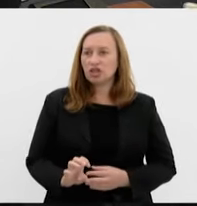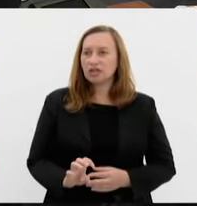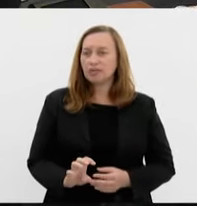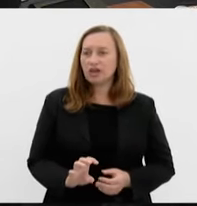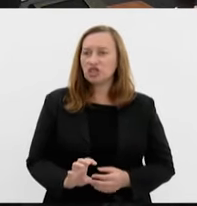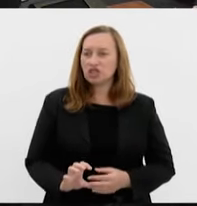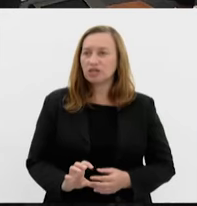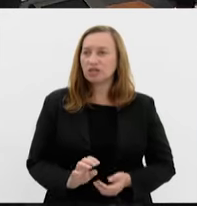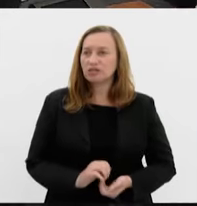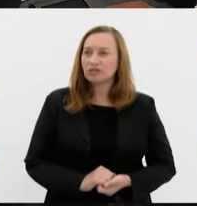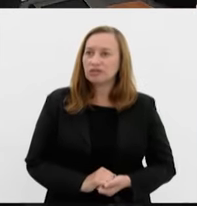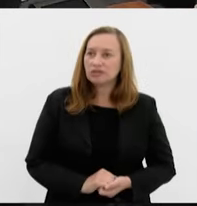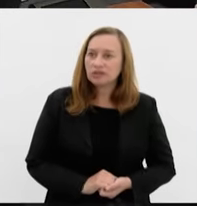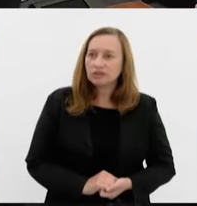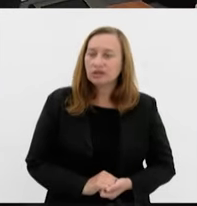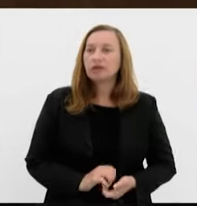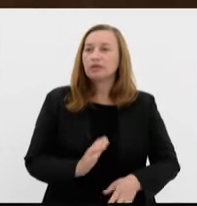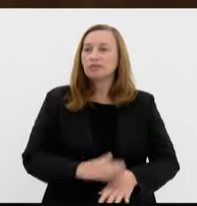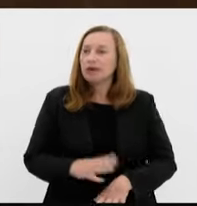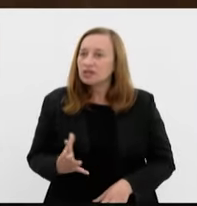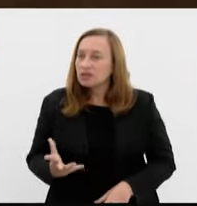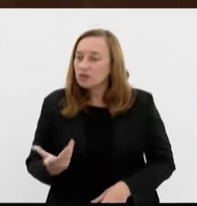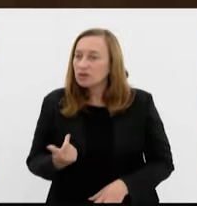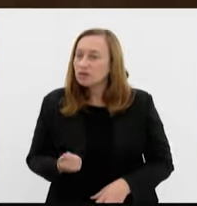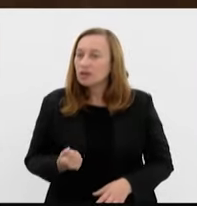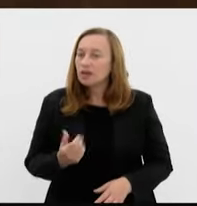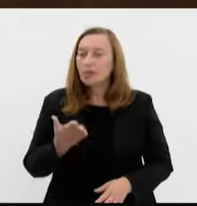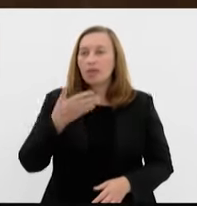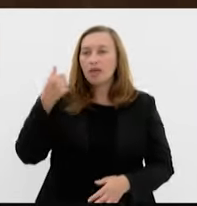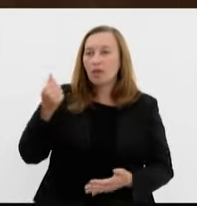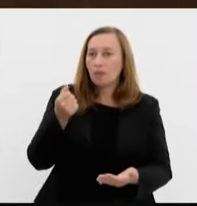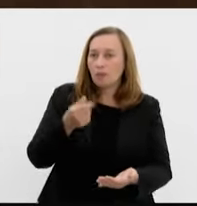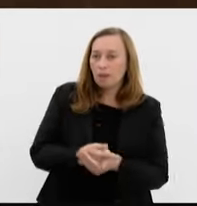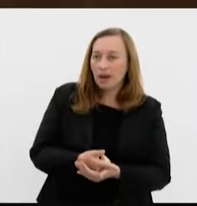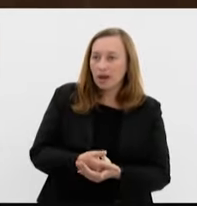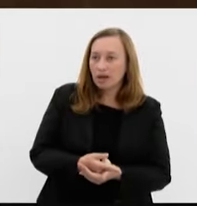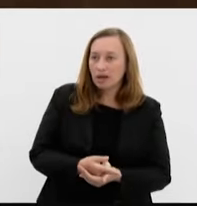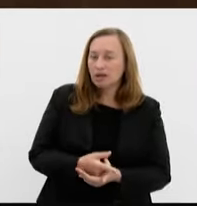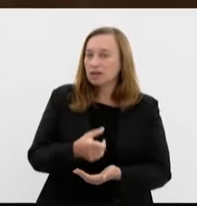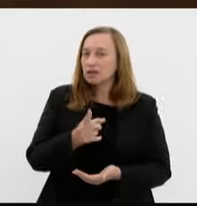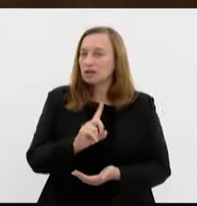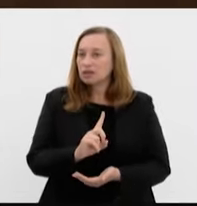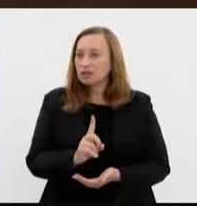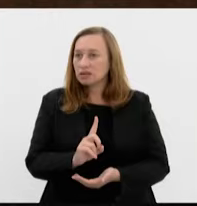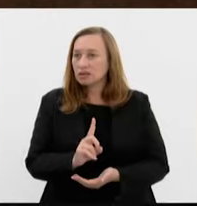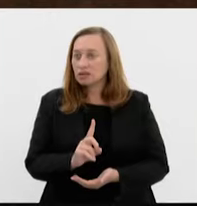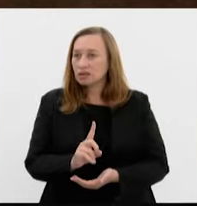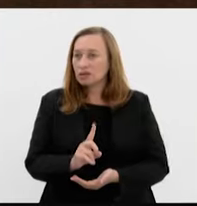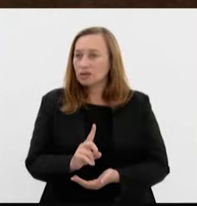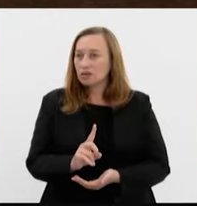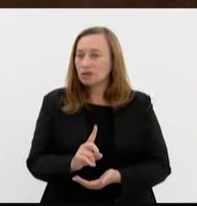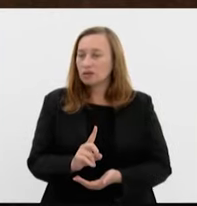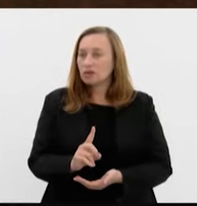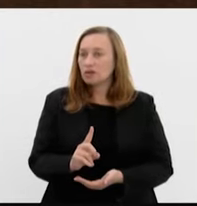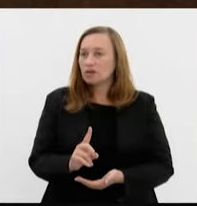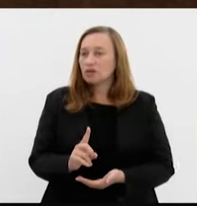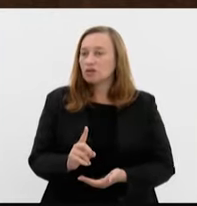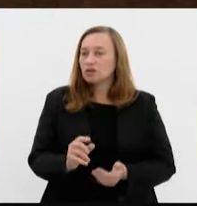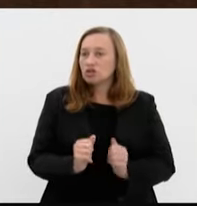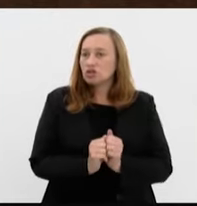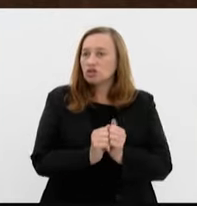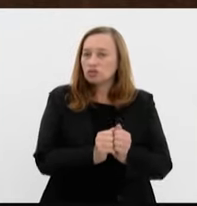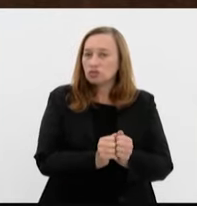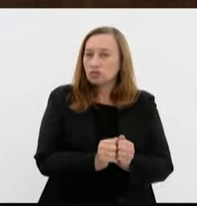cada vez mais qualificadas melhor pagas e não participem de nenhum tipo de chacina